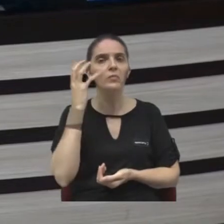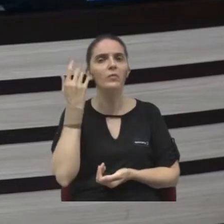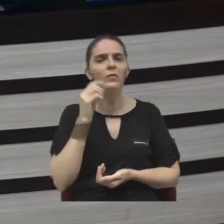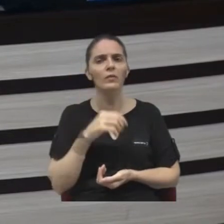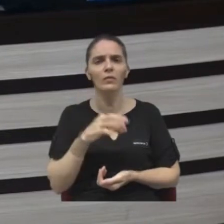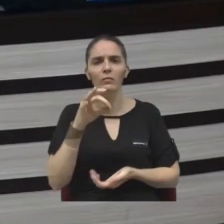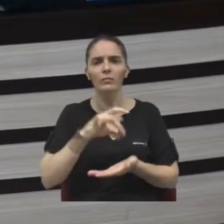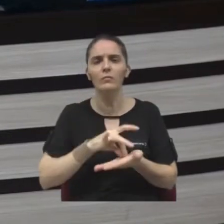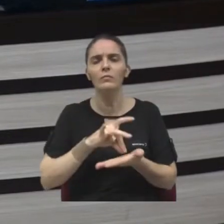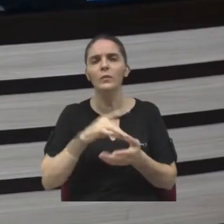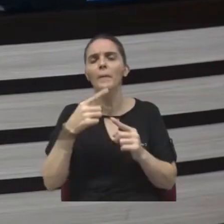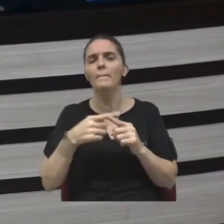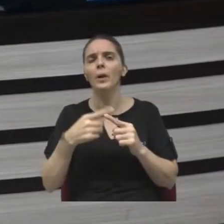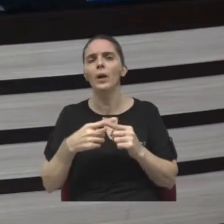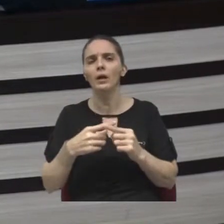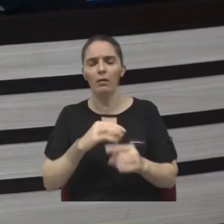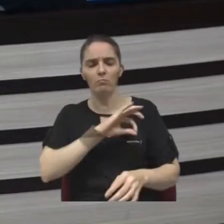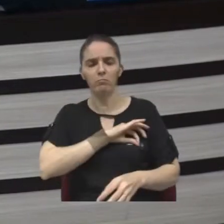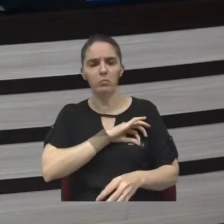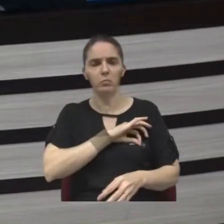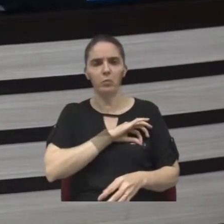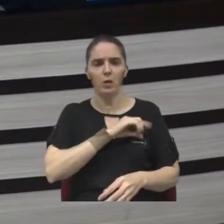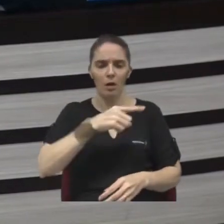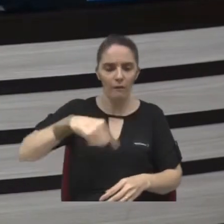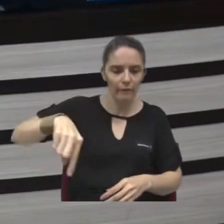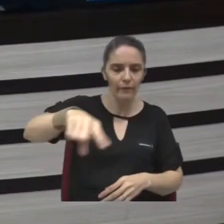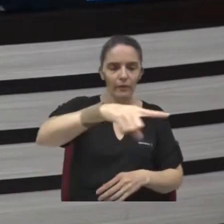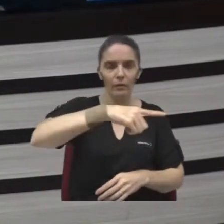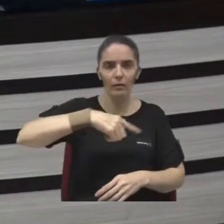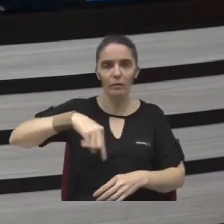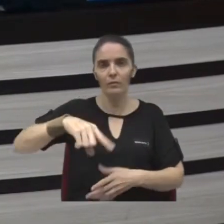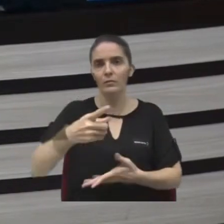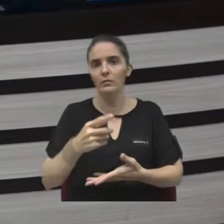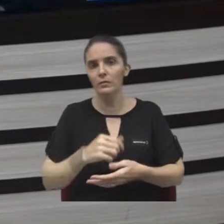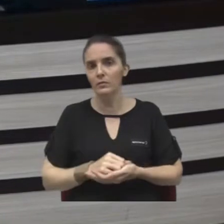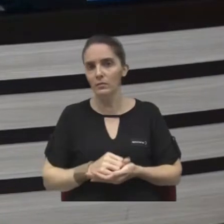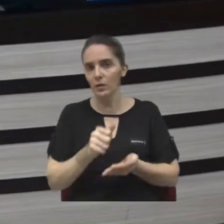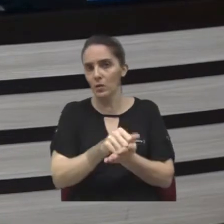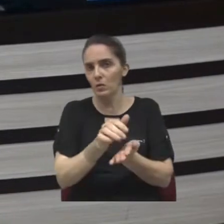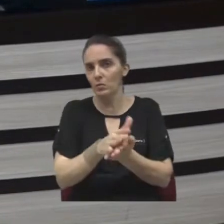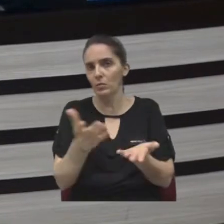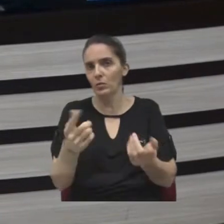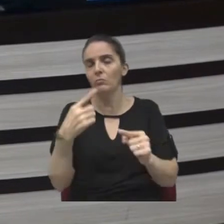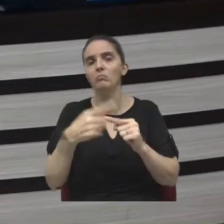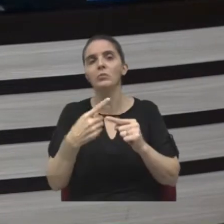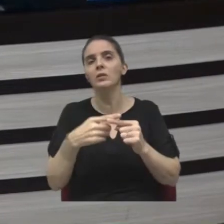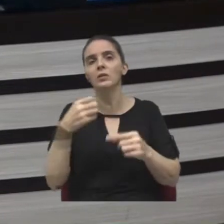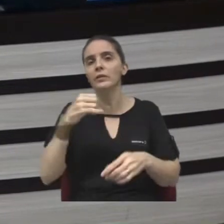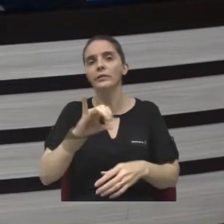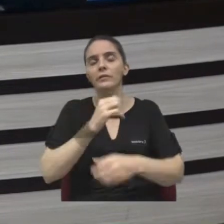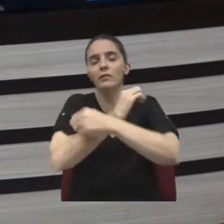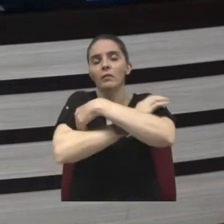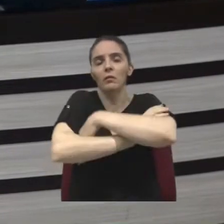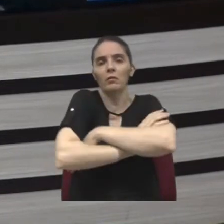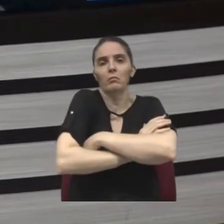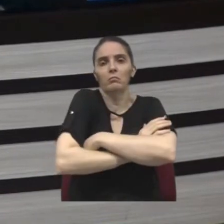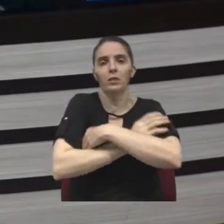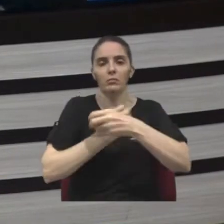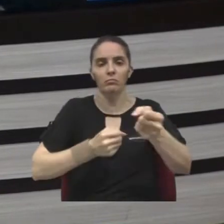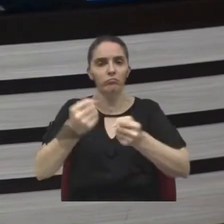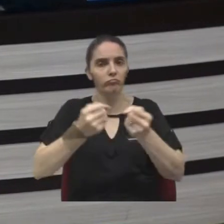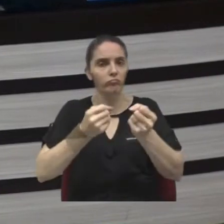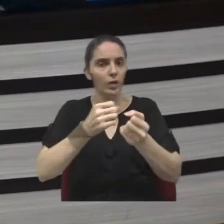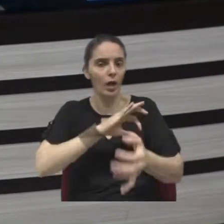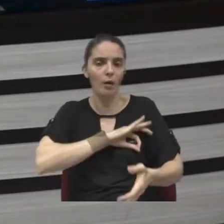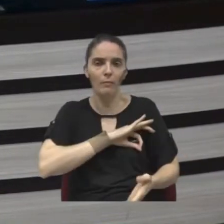nessa rotatória aqui, se eles ficam ali com os braços cruzados de um carro da Polícia Rodoviária para multar. Eu não sei o